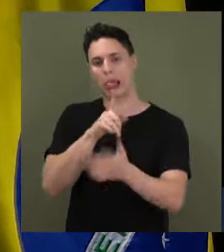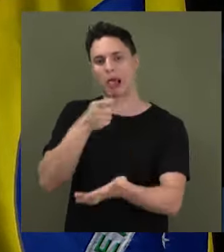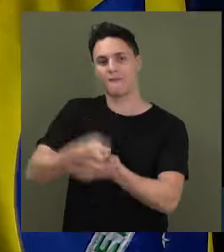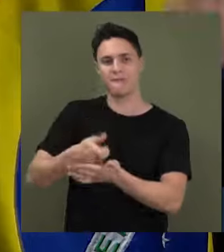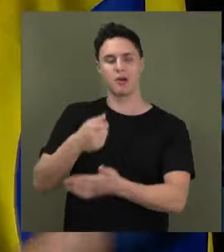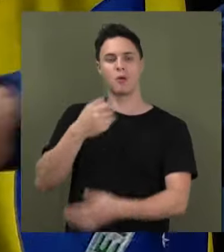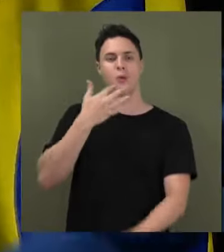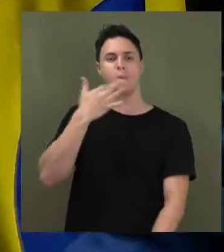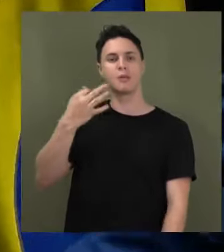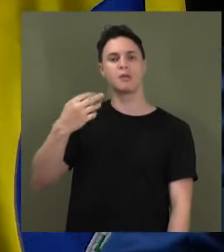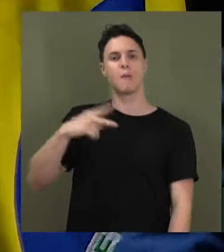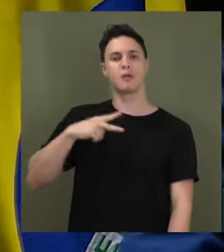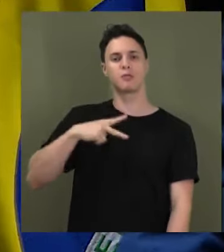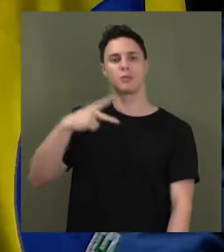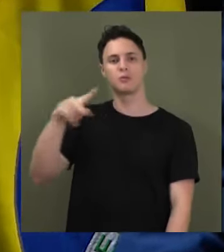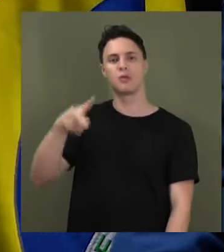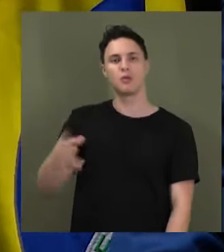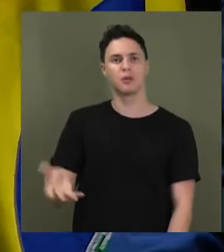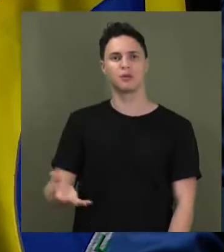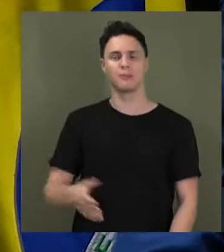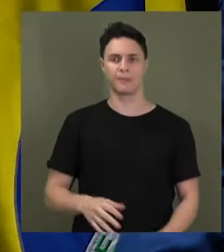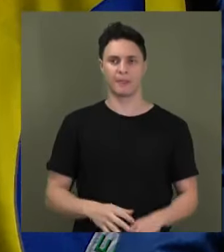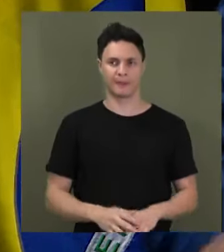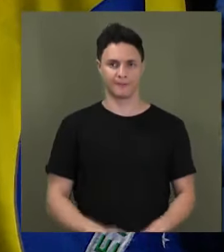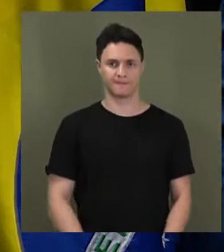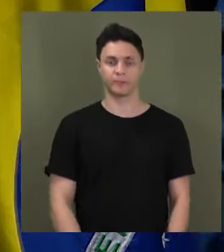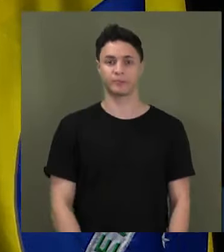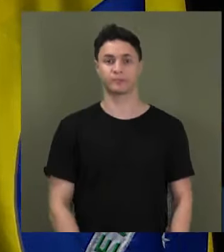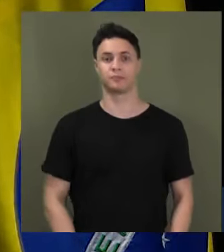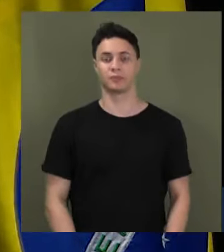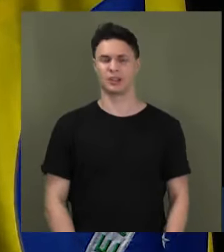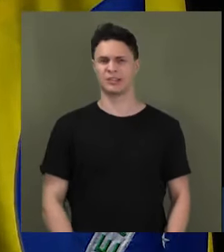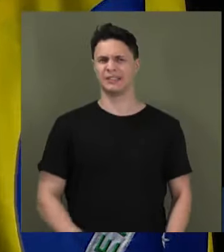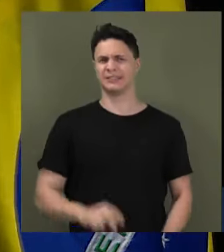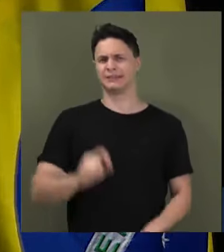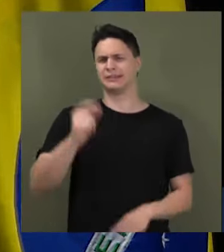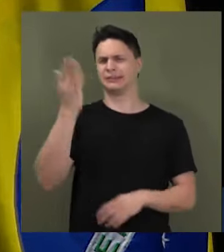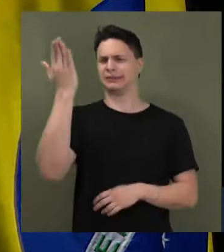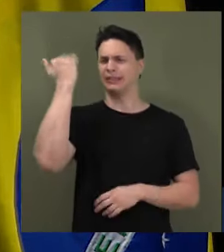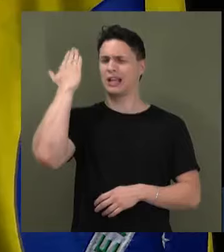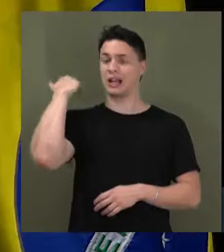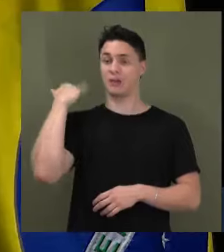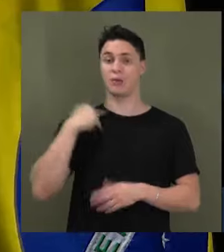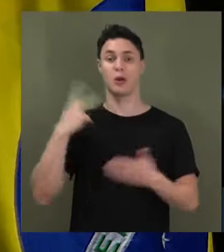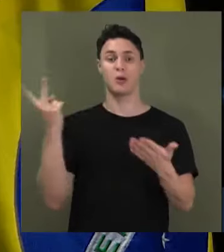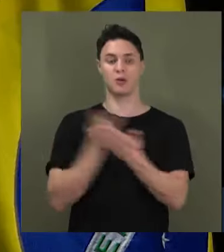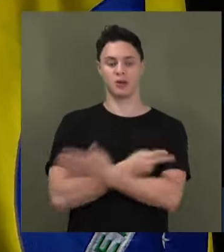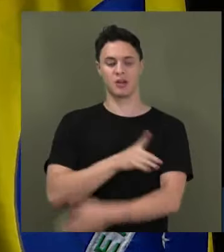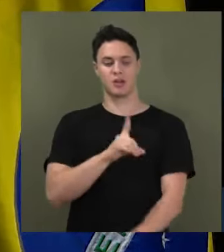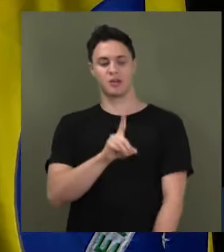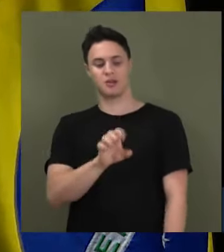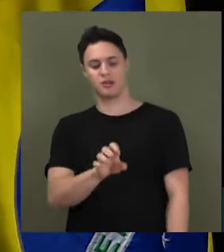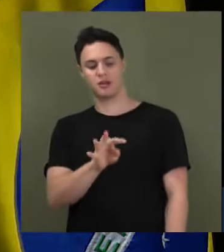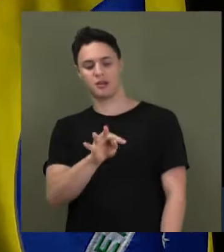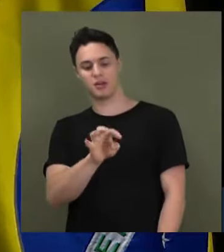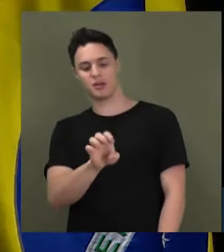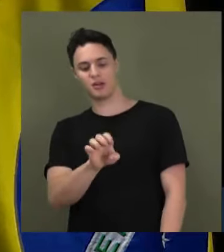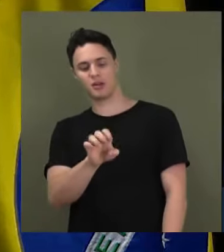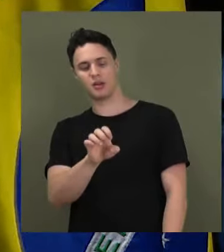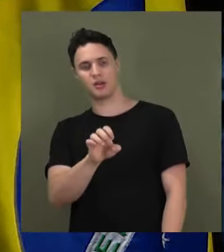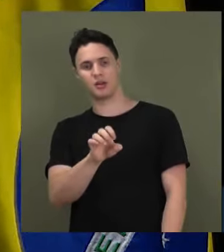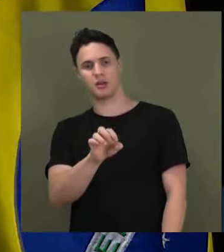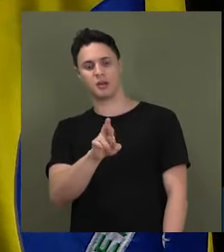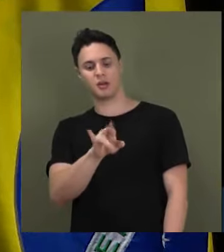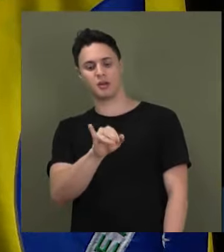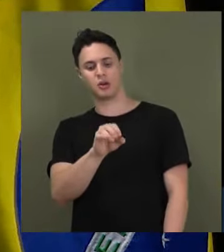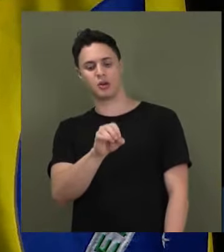visão pessoal dos ministros. Há muito tempo vem ocorrendo a deteriorização do poder